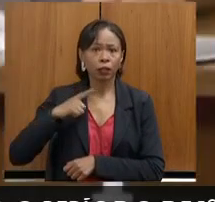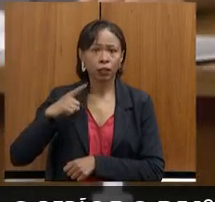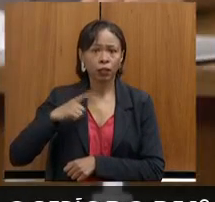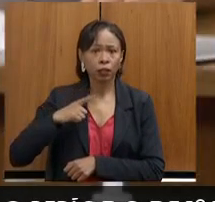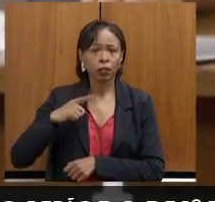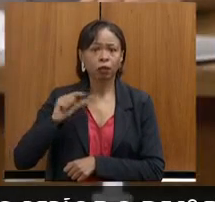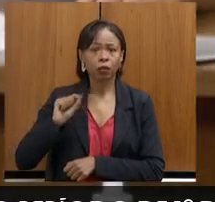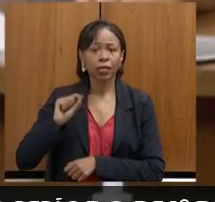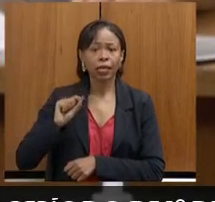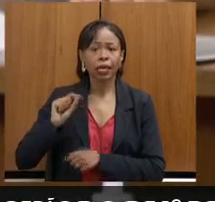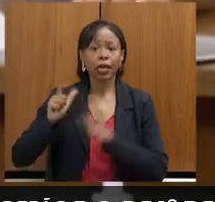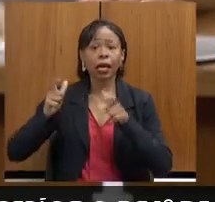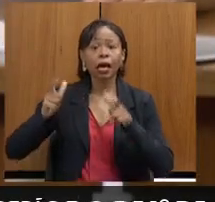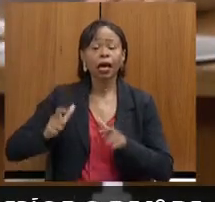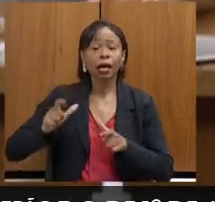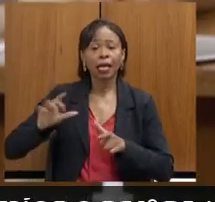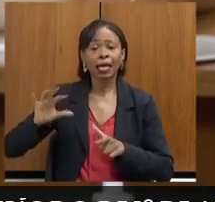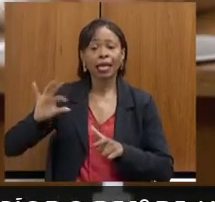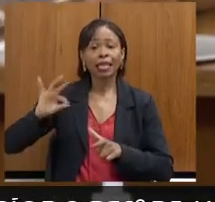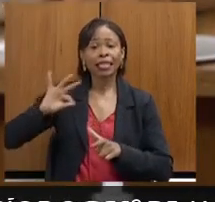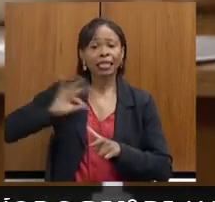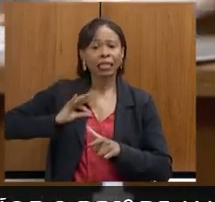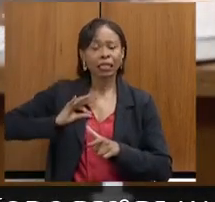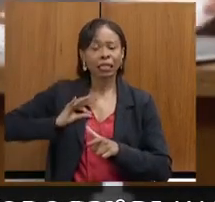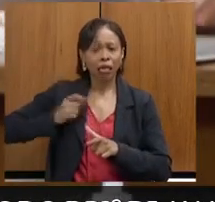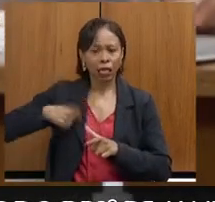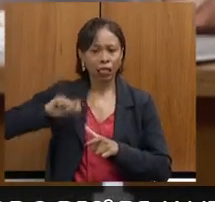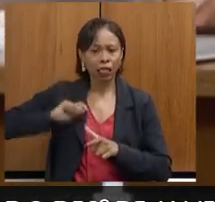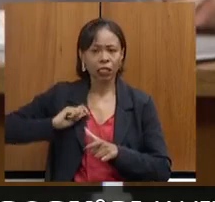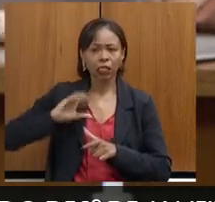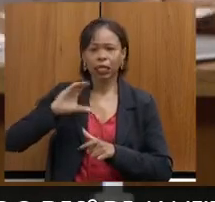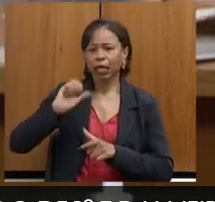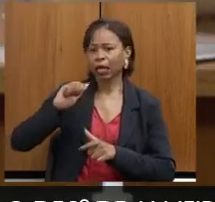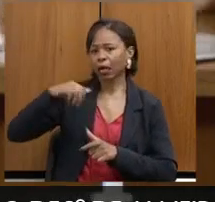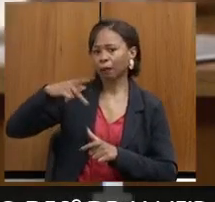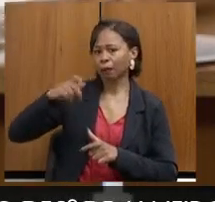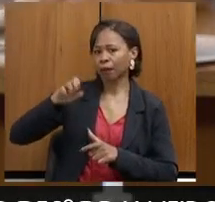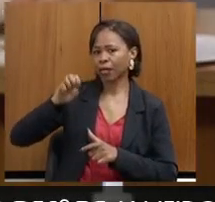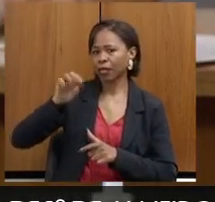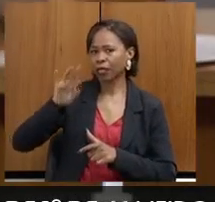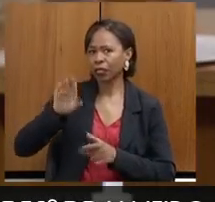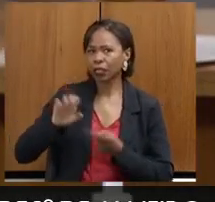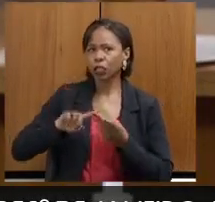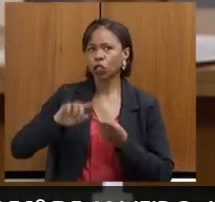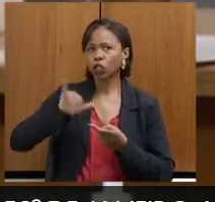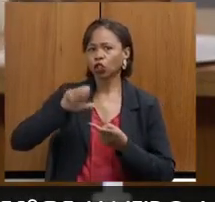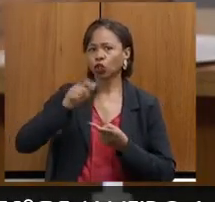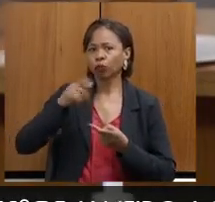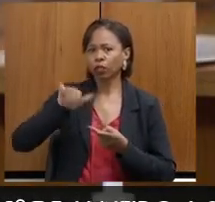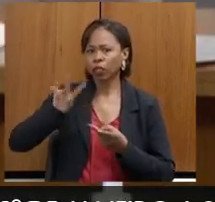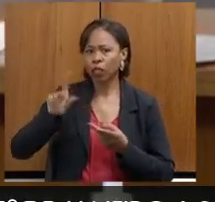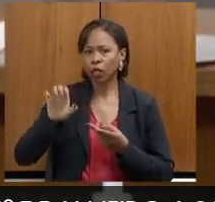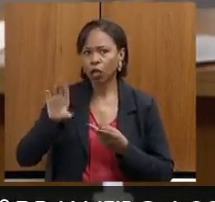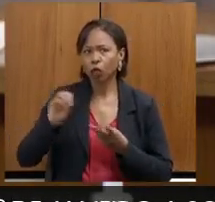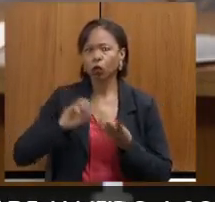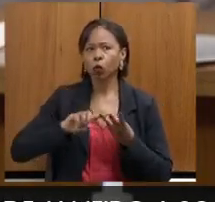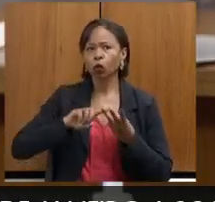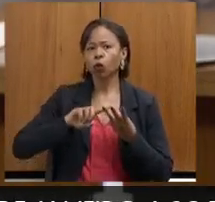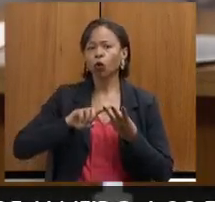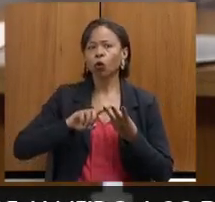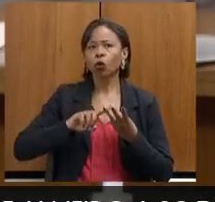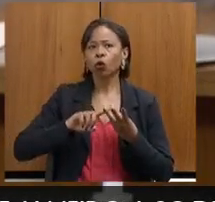2021 Delegacia de Polícia Civil de Campestre de João Pinheiro Belo Vale Adrian de Juiz de Fora